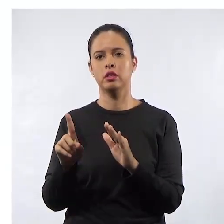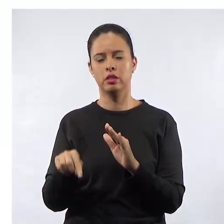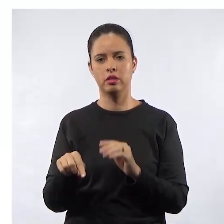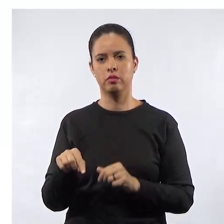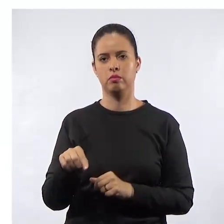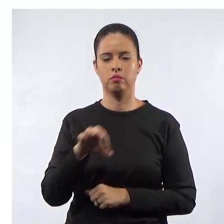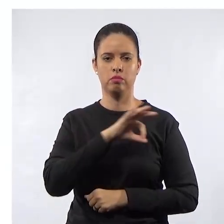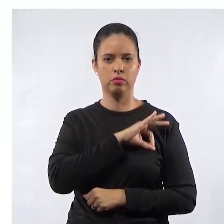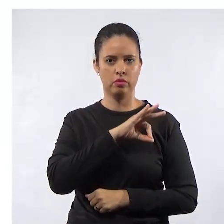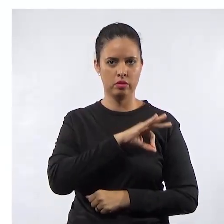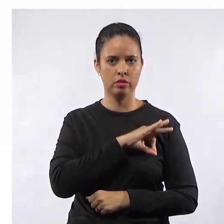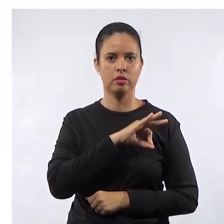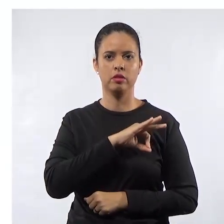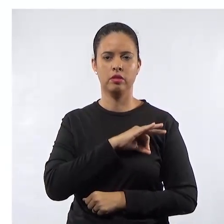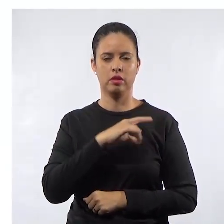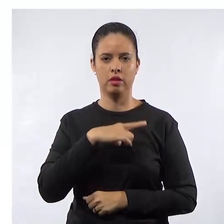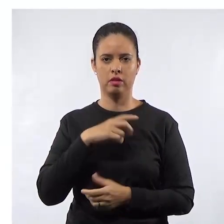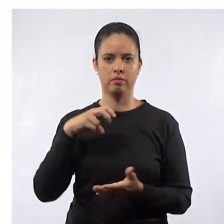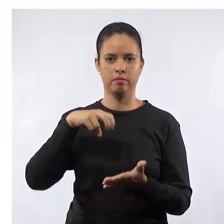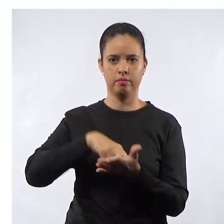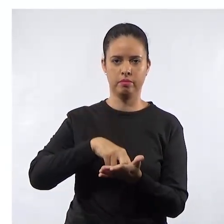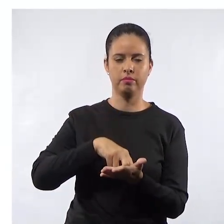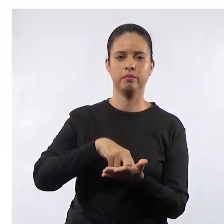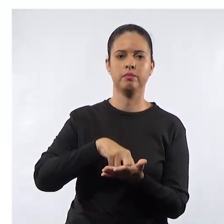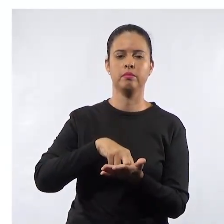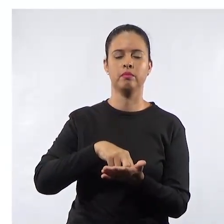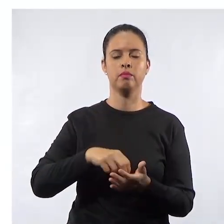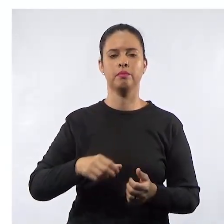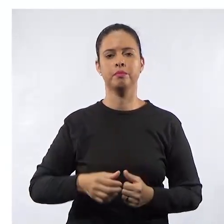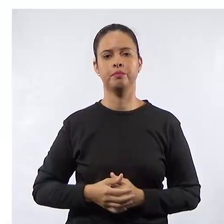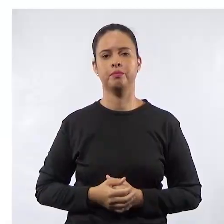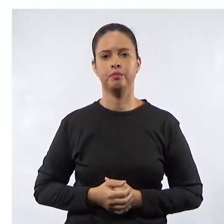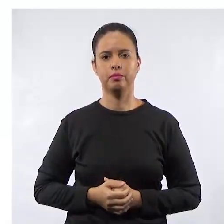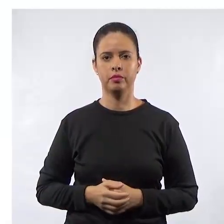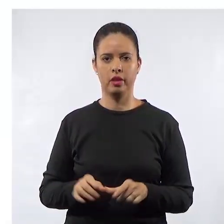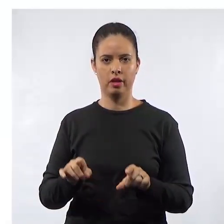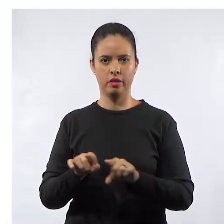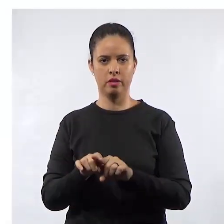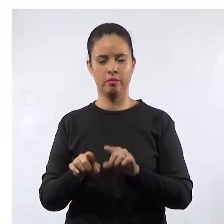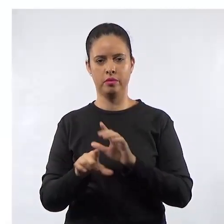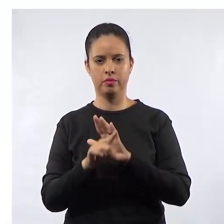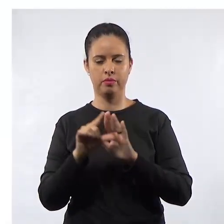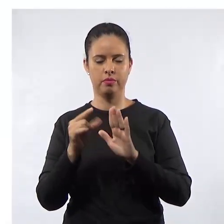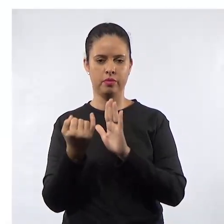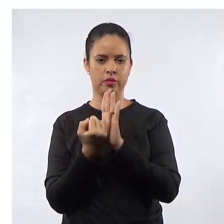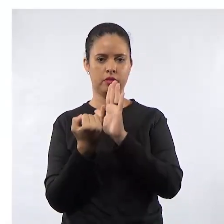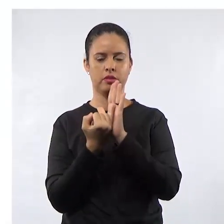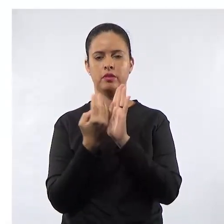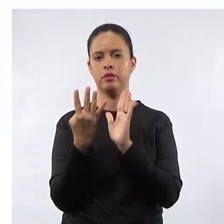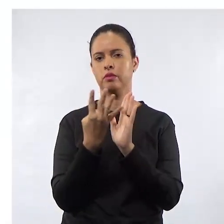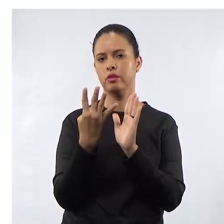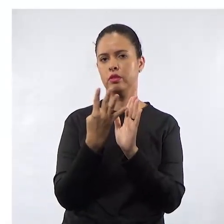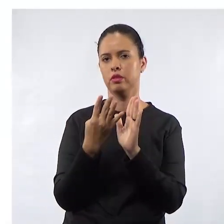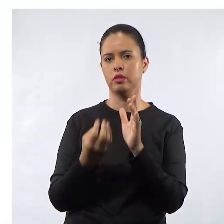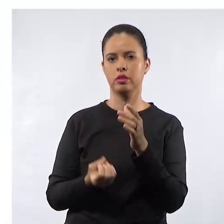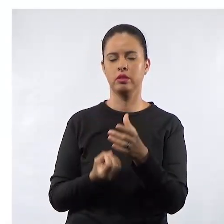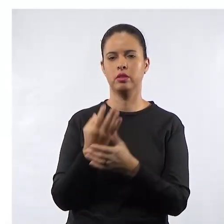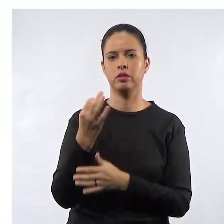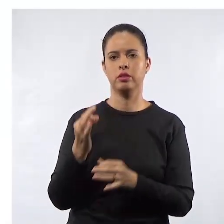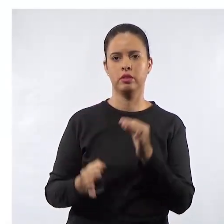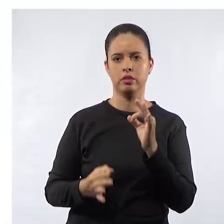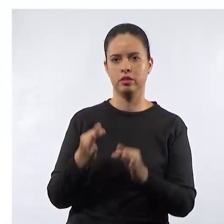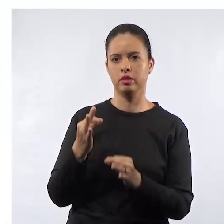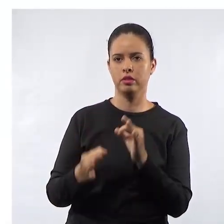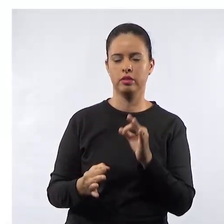Então, falou aqui em polícia, tá vendo que envolve infrações penais. Temos aqui no inciso 4º